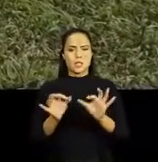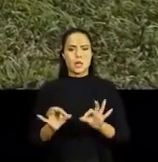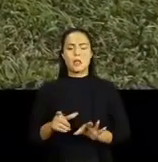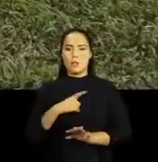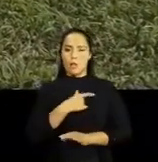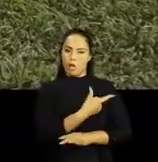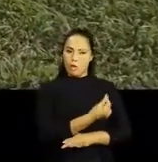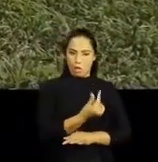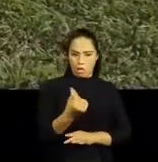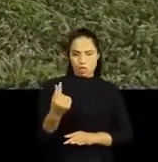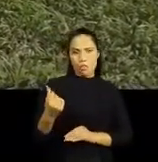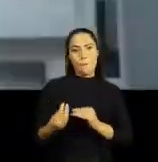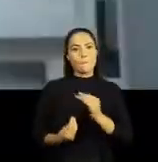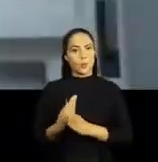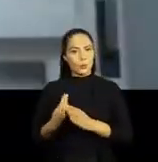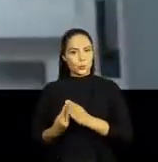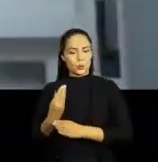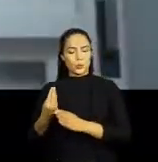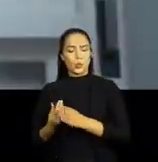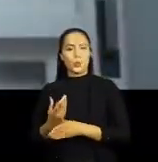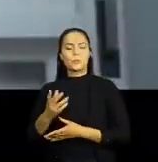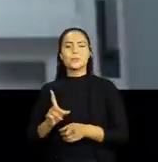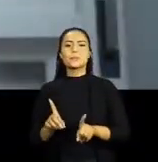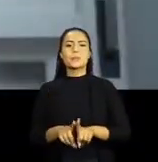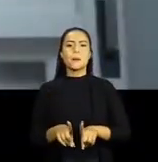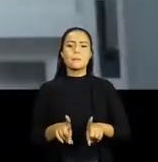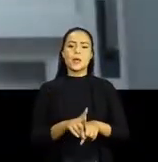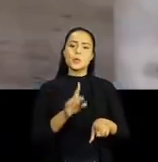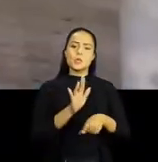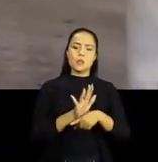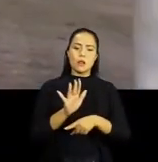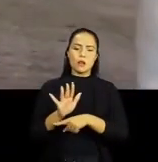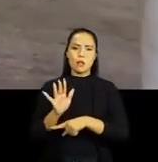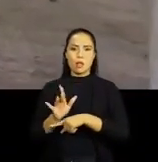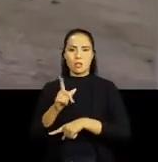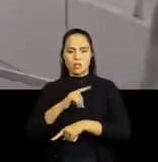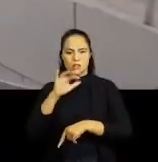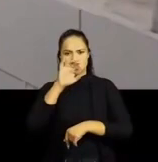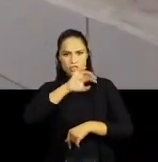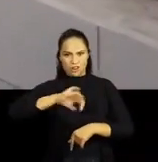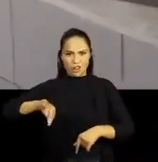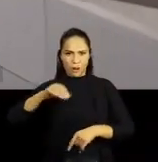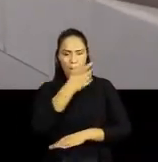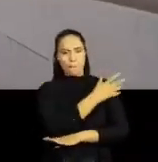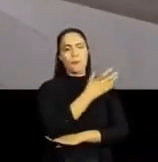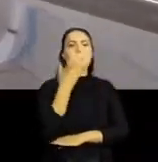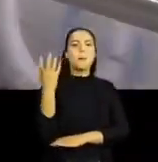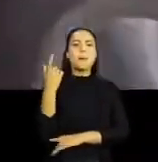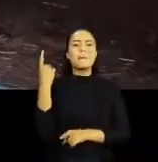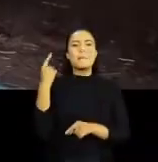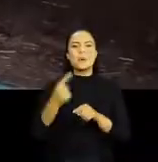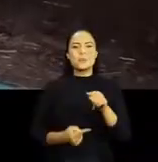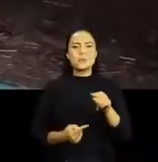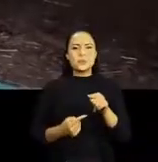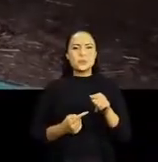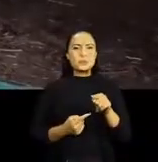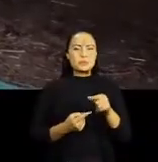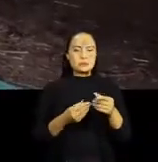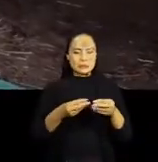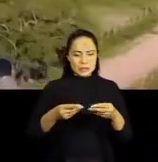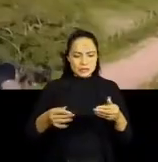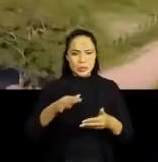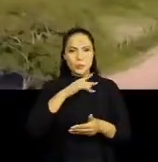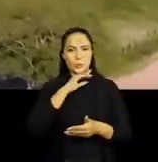venceu a categoria especial 20 anos do Prêmio Fundação Banco do Brasil de Tecnologia Social por votação